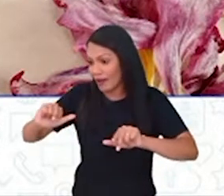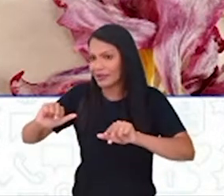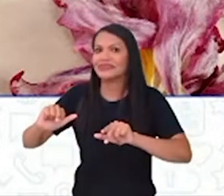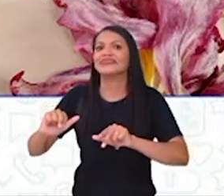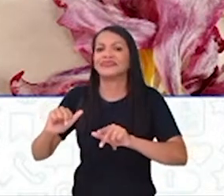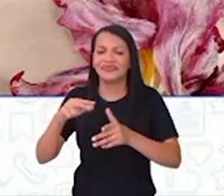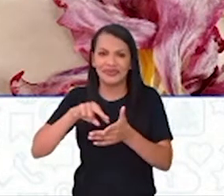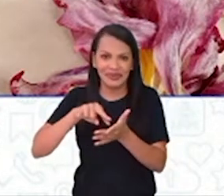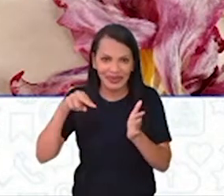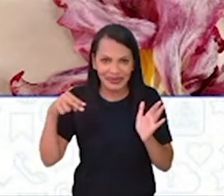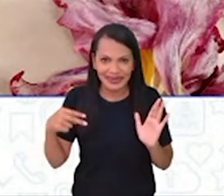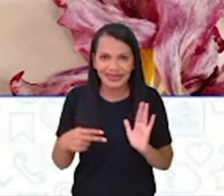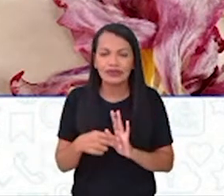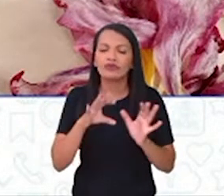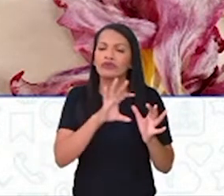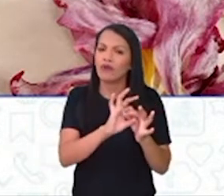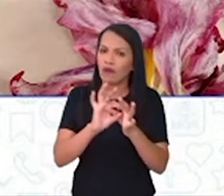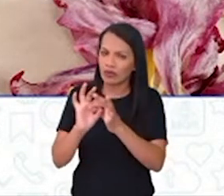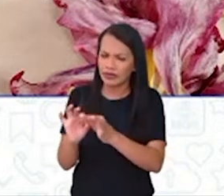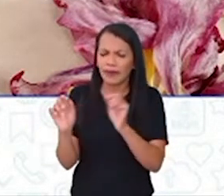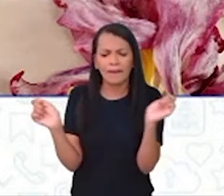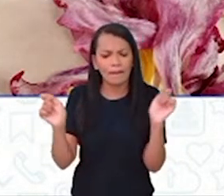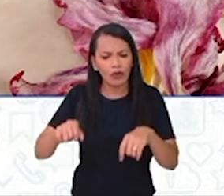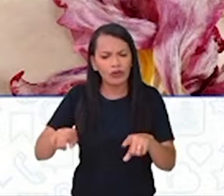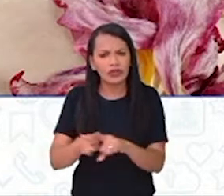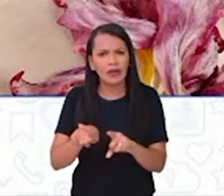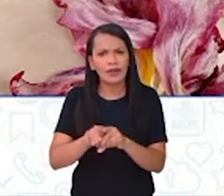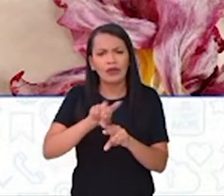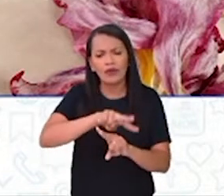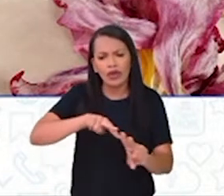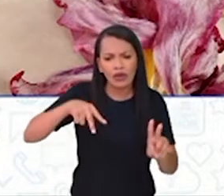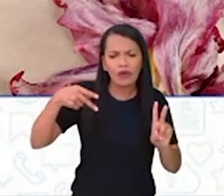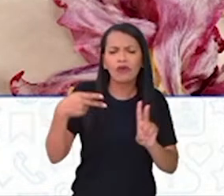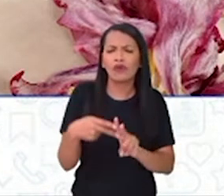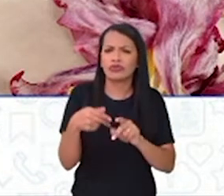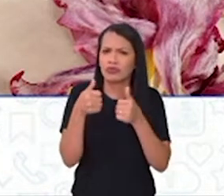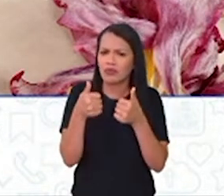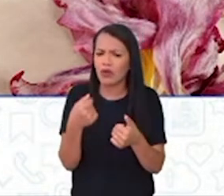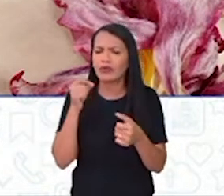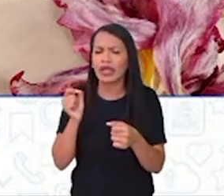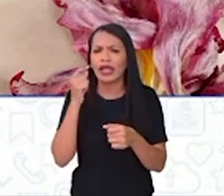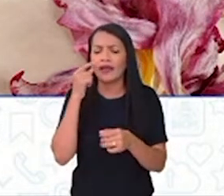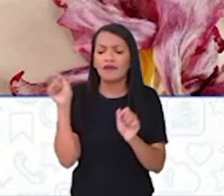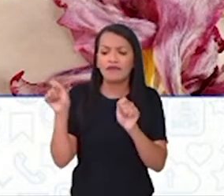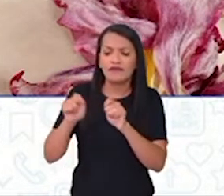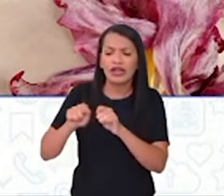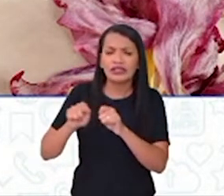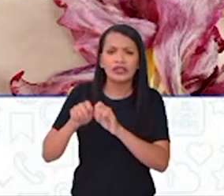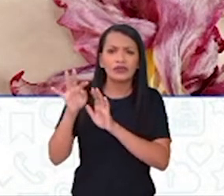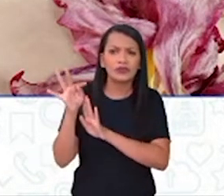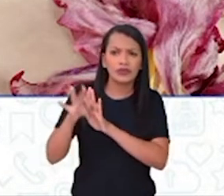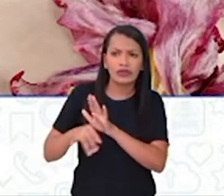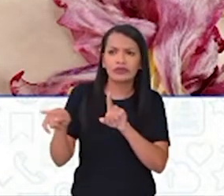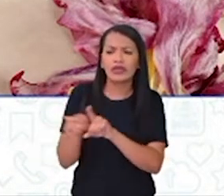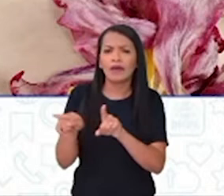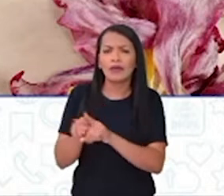em que são empregadas. Pode ser um recurso favorável na construção de um texto ou pode prejudicar a clareza e a precisão